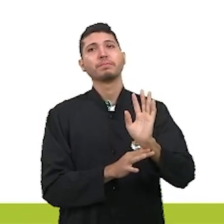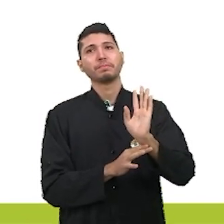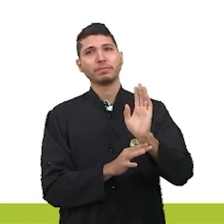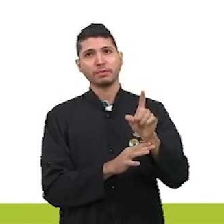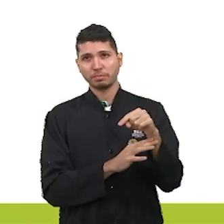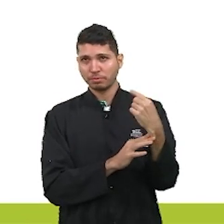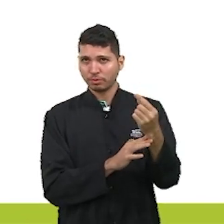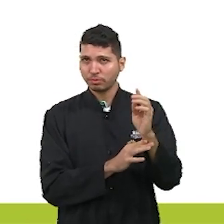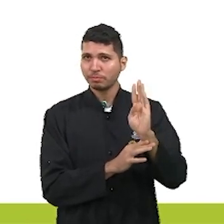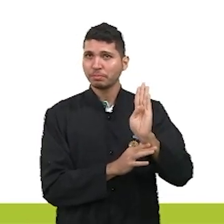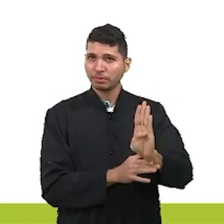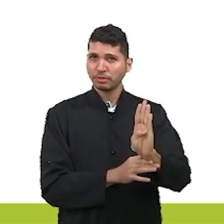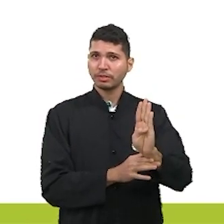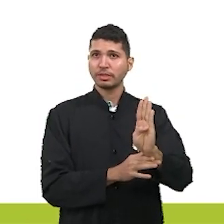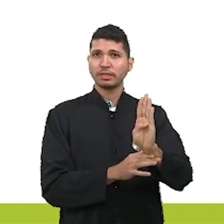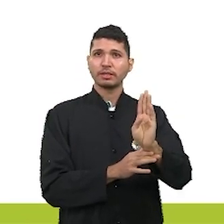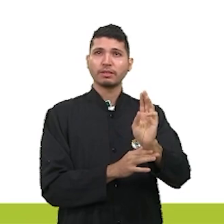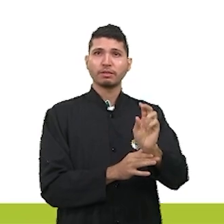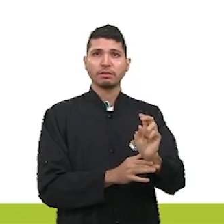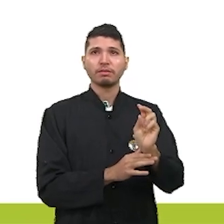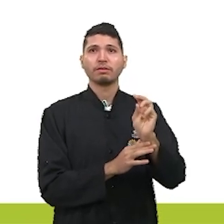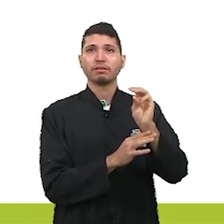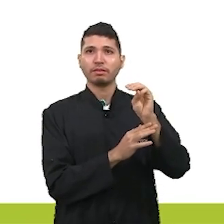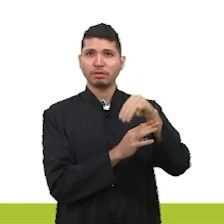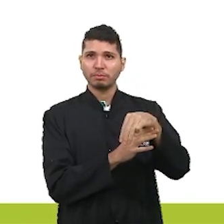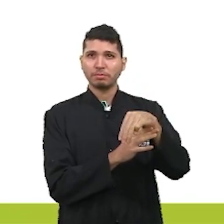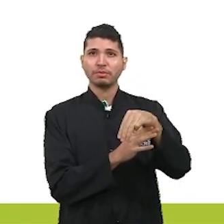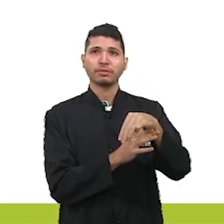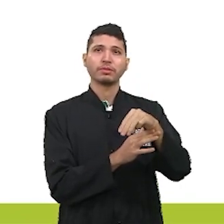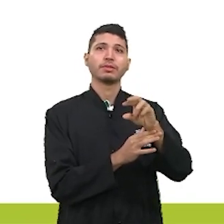A, B, M, R, U. Ordem alfabética.